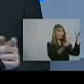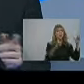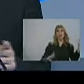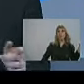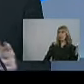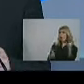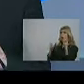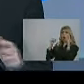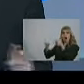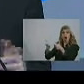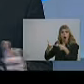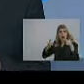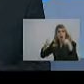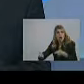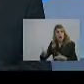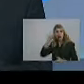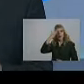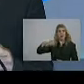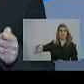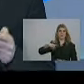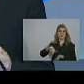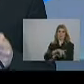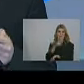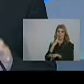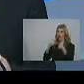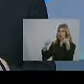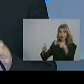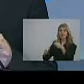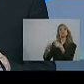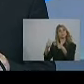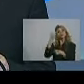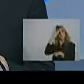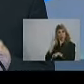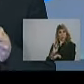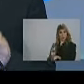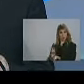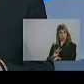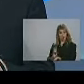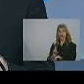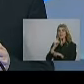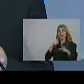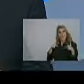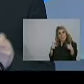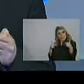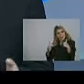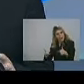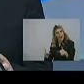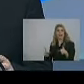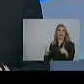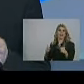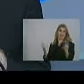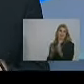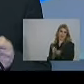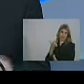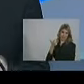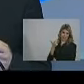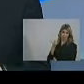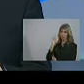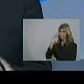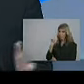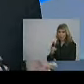que assaltam até senhoras na rua. É preciso que a guarda haja com vigor nos pequenos delitos, e não